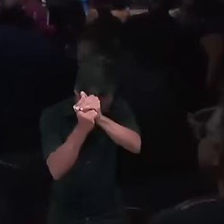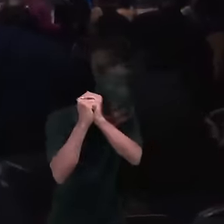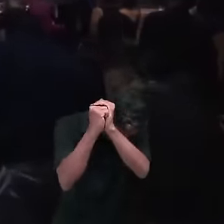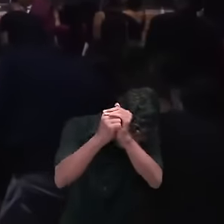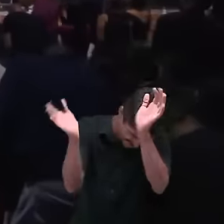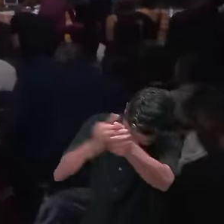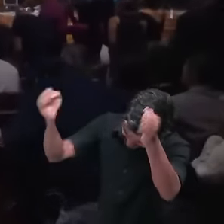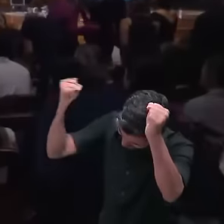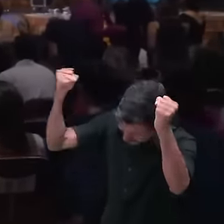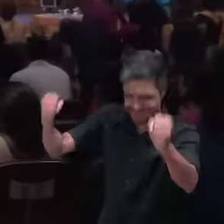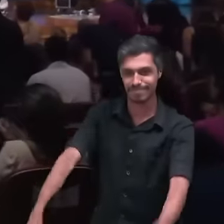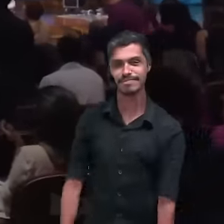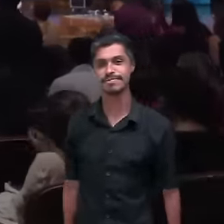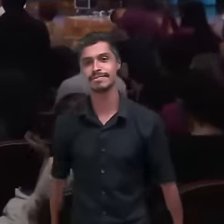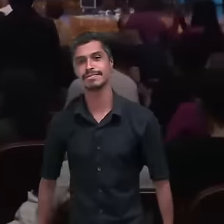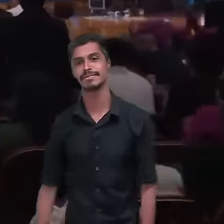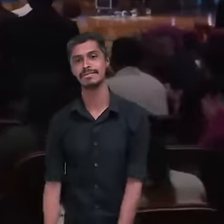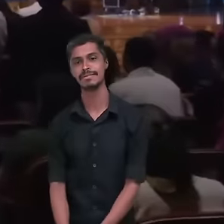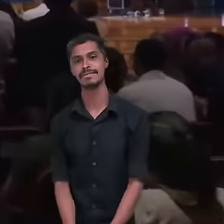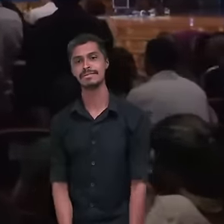Aleluia.